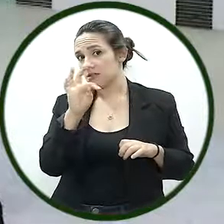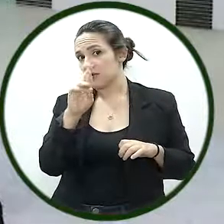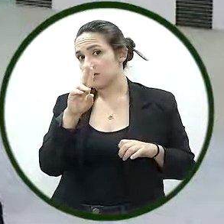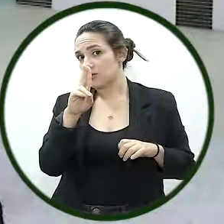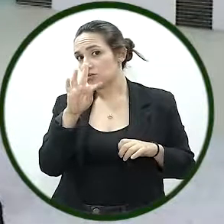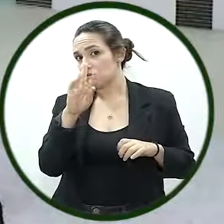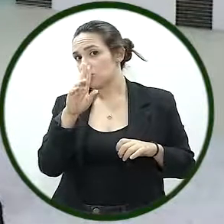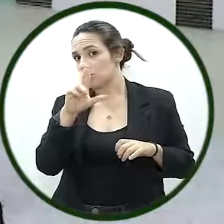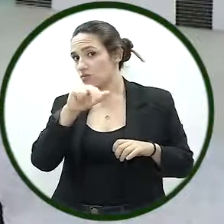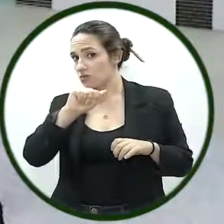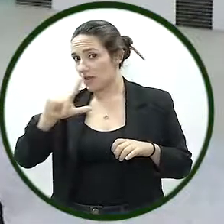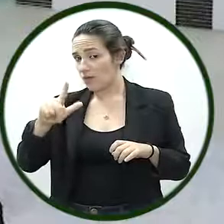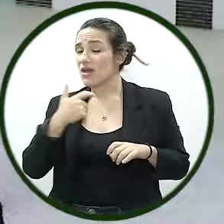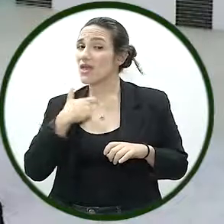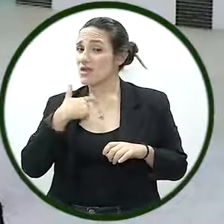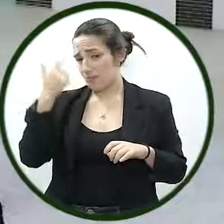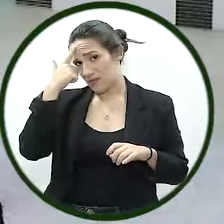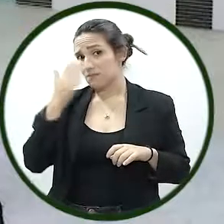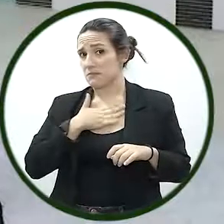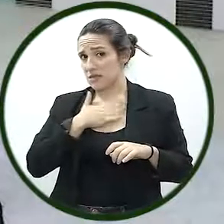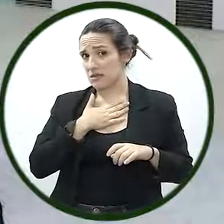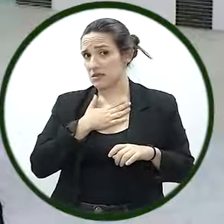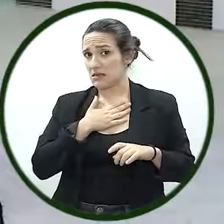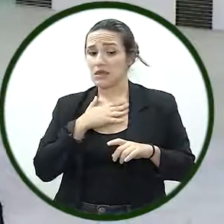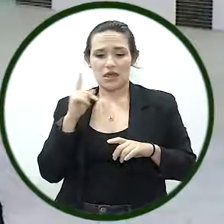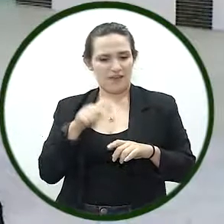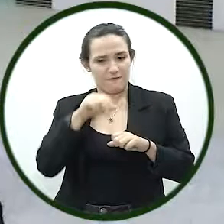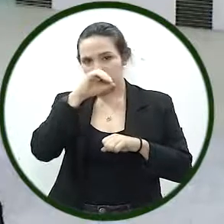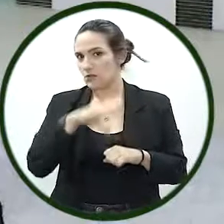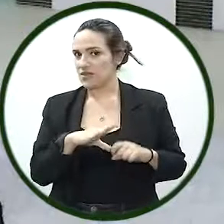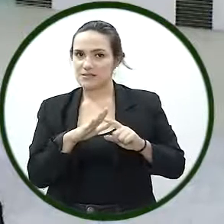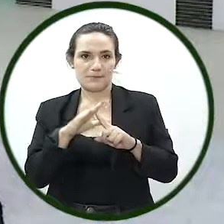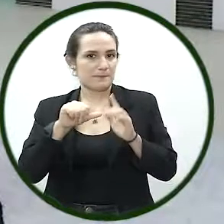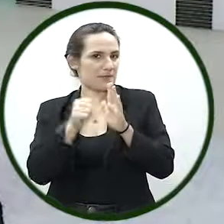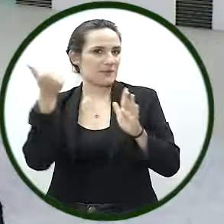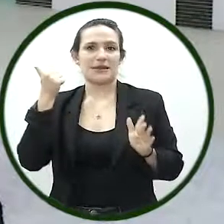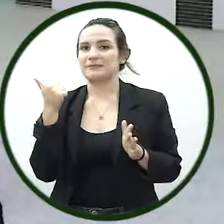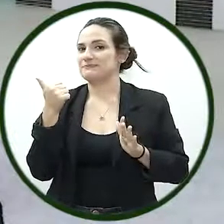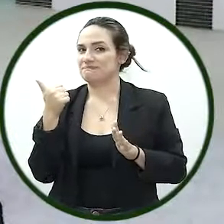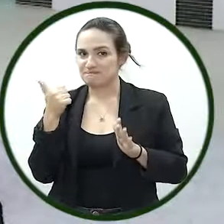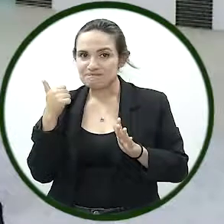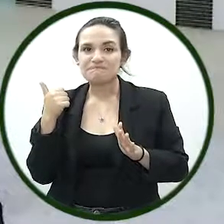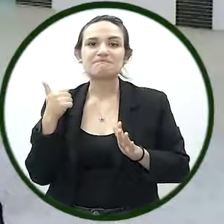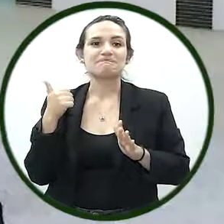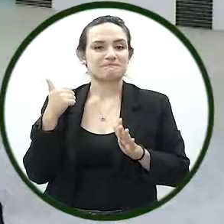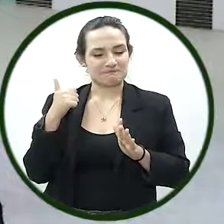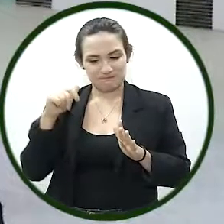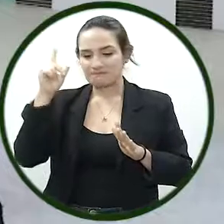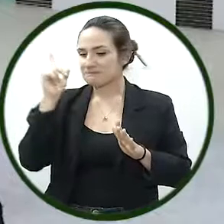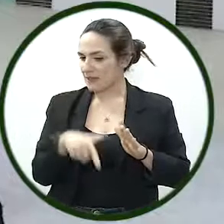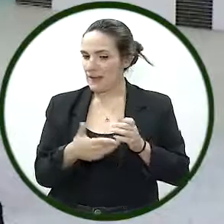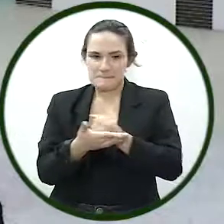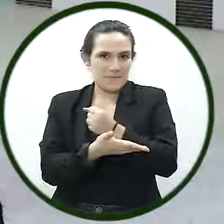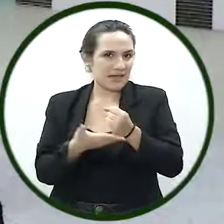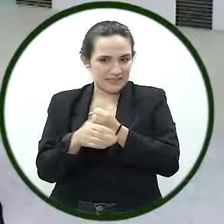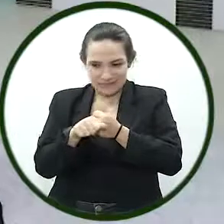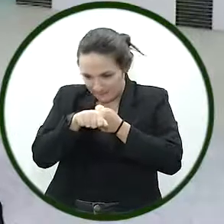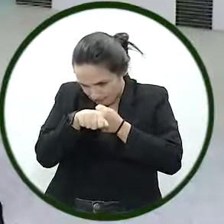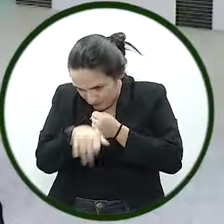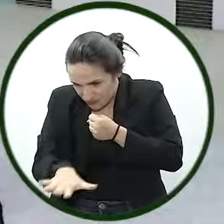nós, né, e para mim nesse trabalho, ela é a violência originária. Eu falo que ela é a institucionalização. A